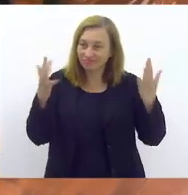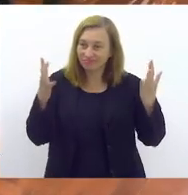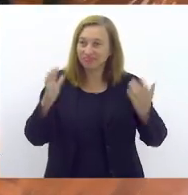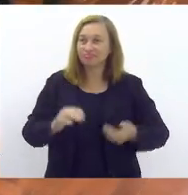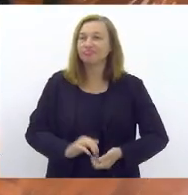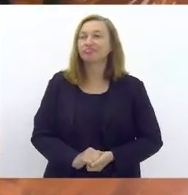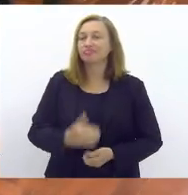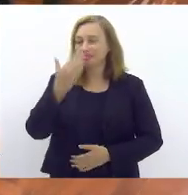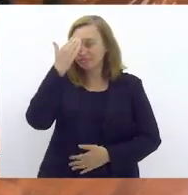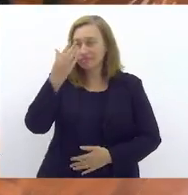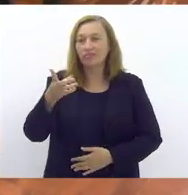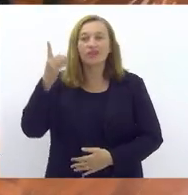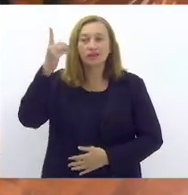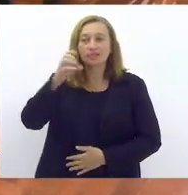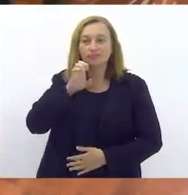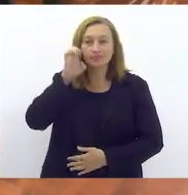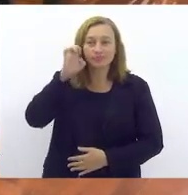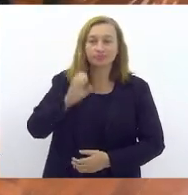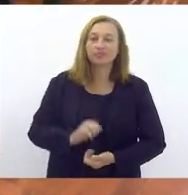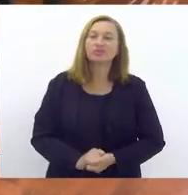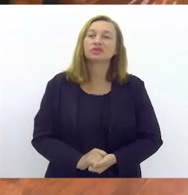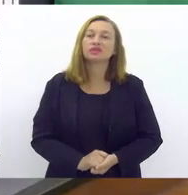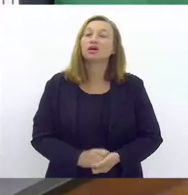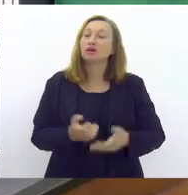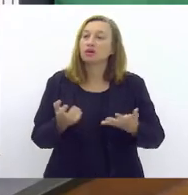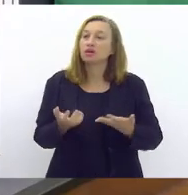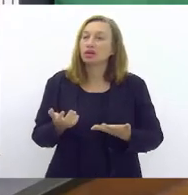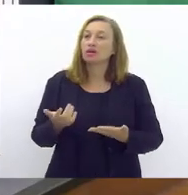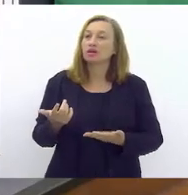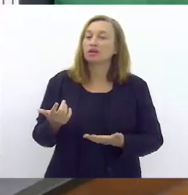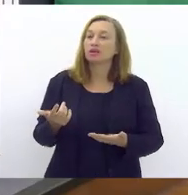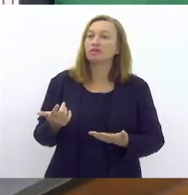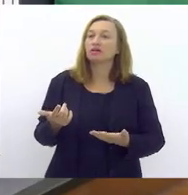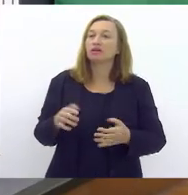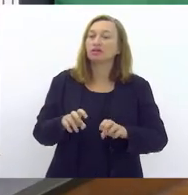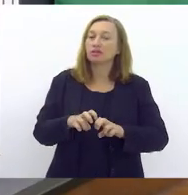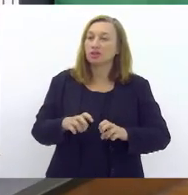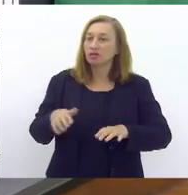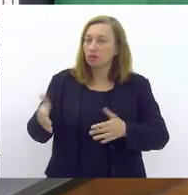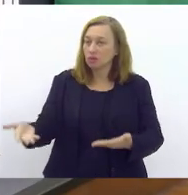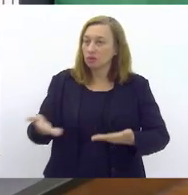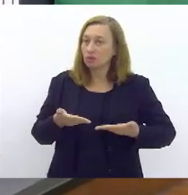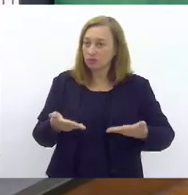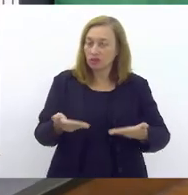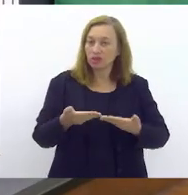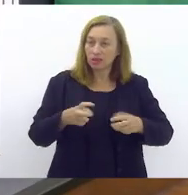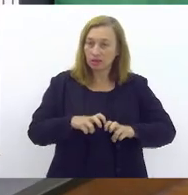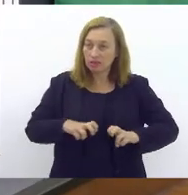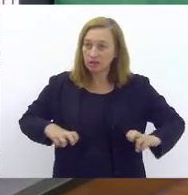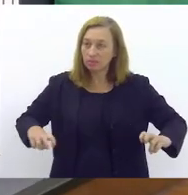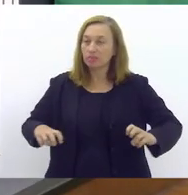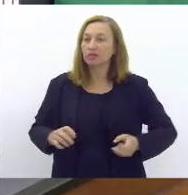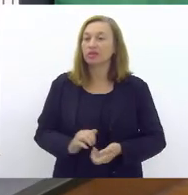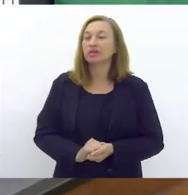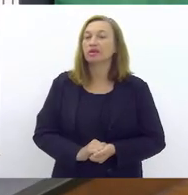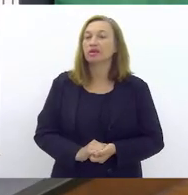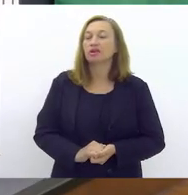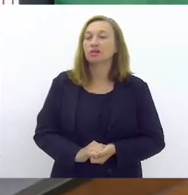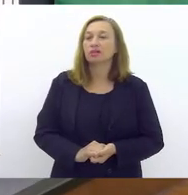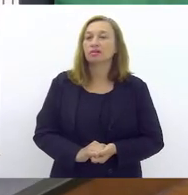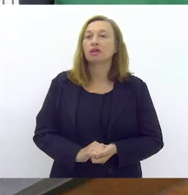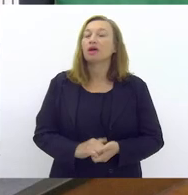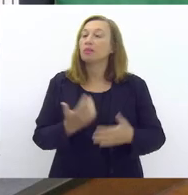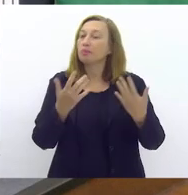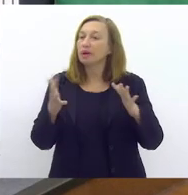Obrigado, deputada Élica. Eu quero, então, fazer a composição da mesa, visto que já fizemos as duas saudações.